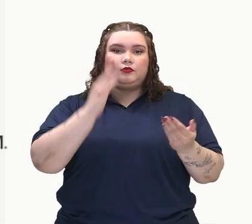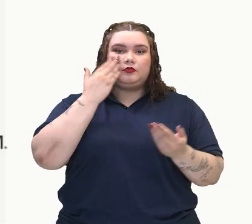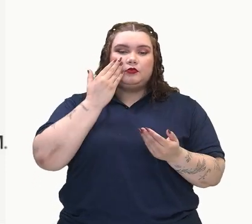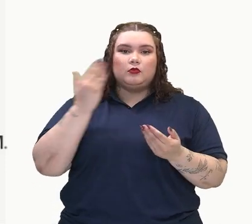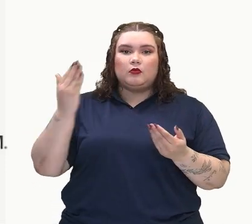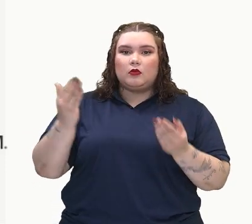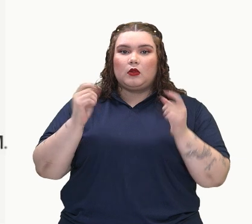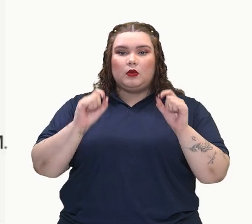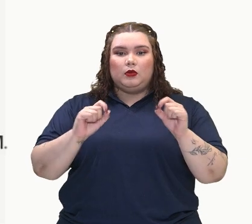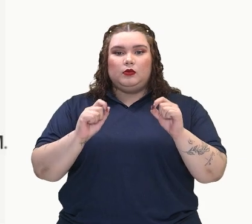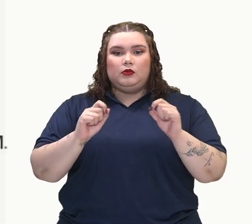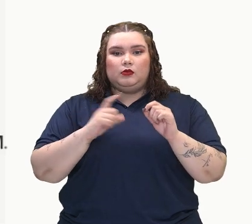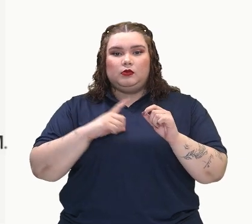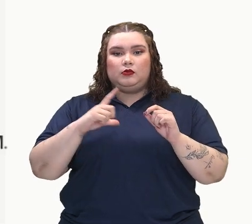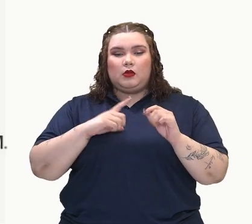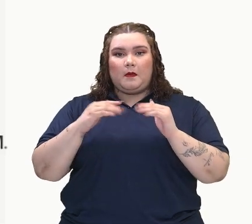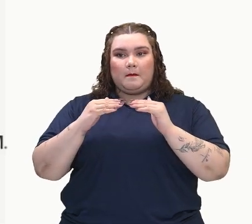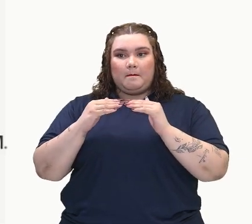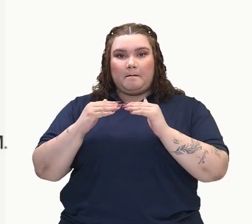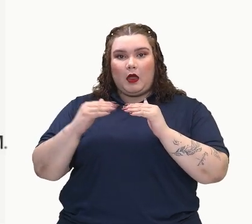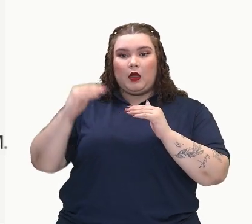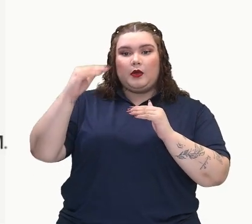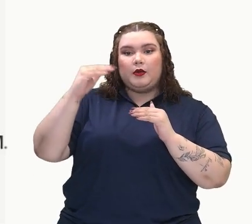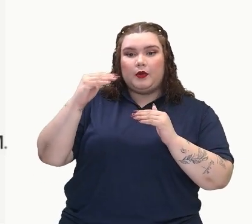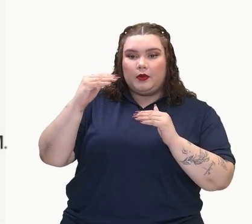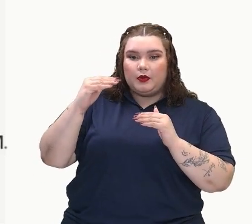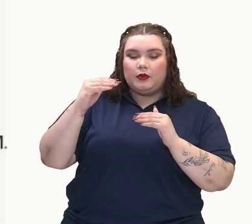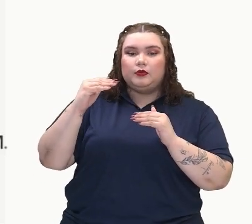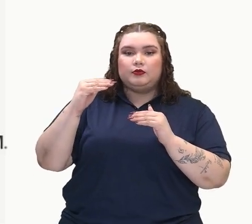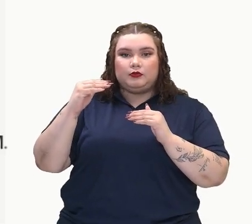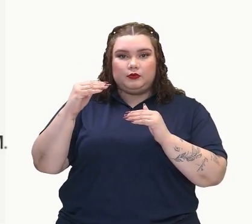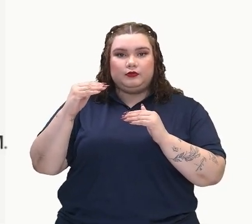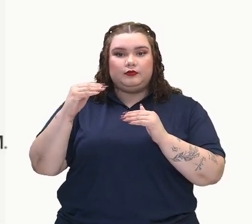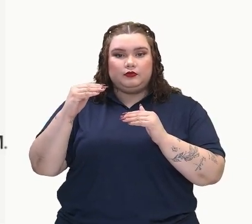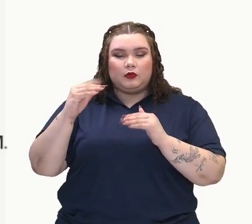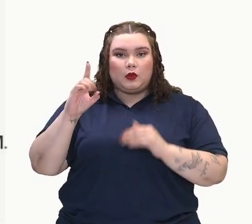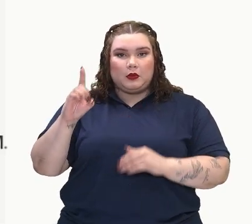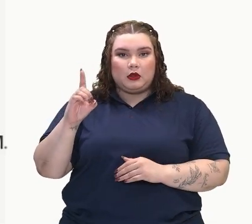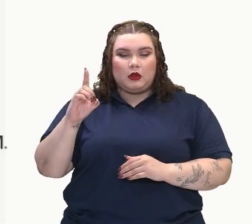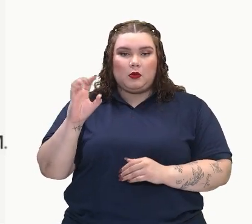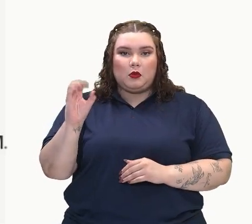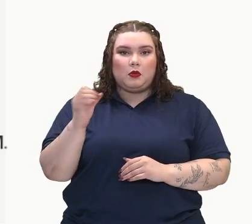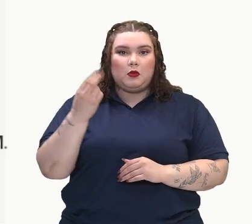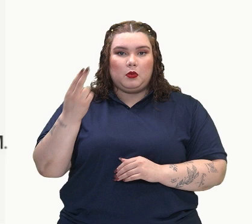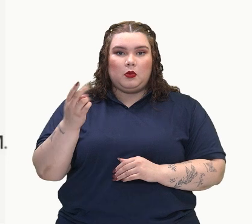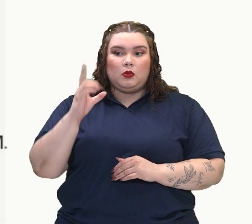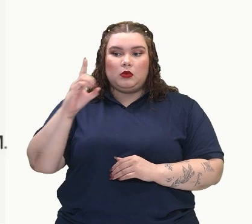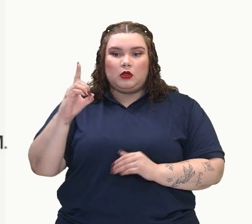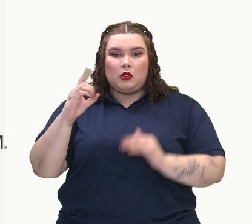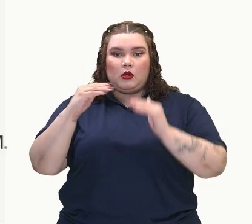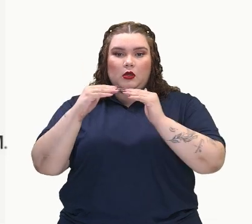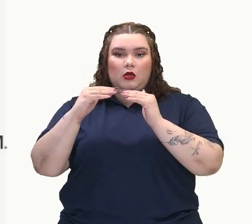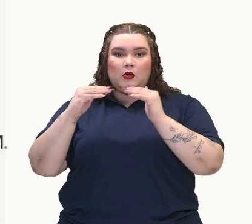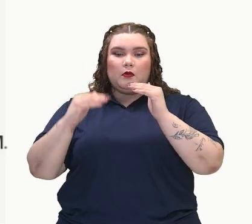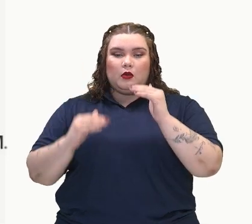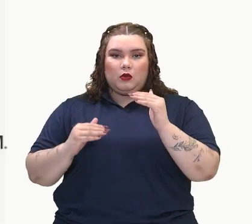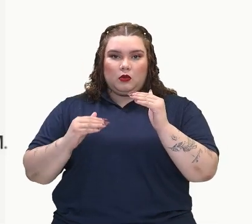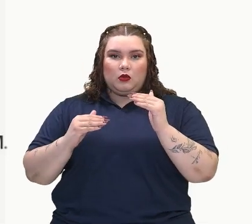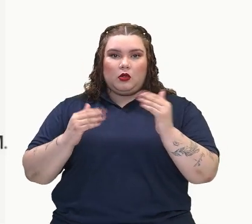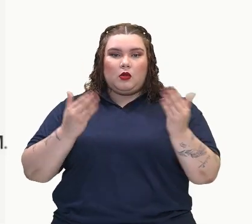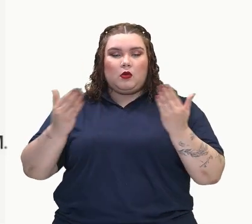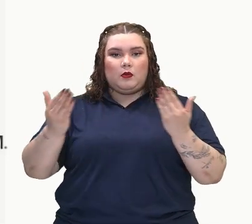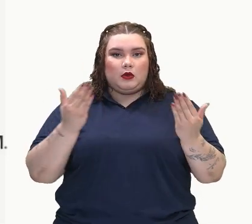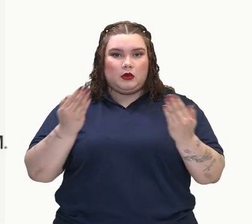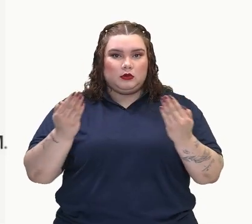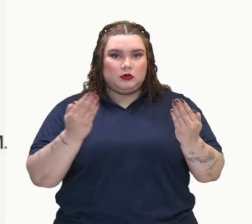aqui for maior que a distância, ou quando a distância for menor que a diferença entre os raios,